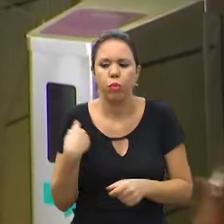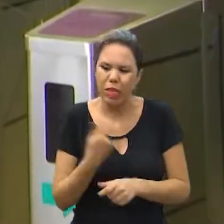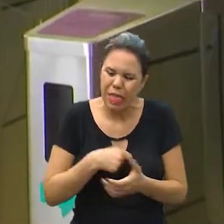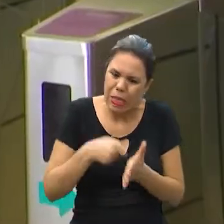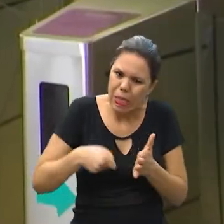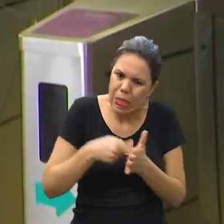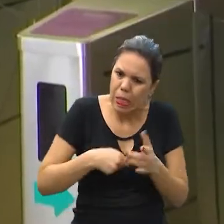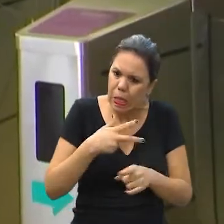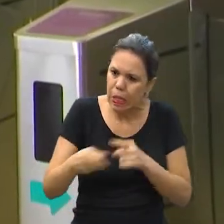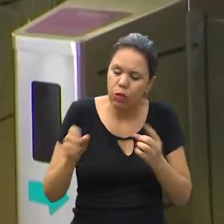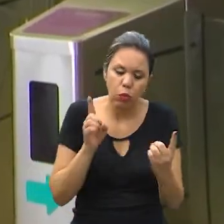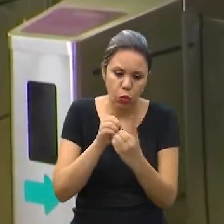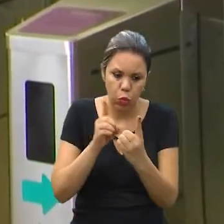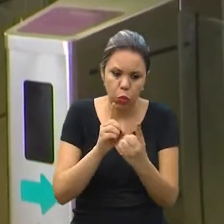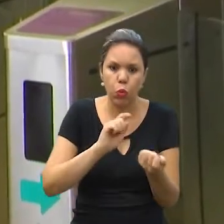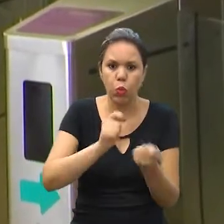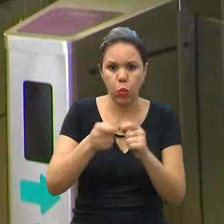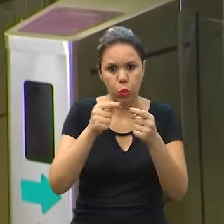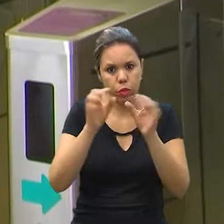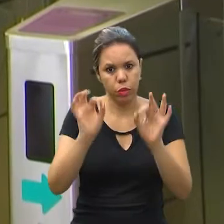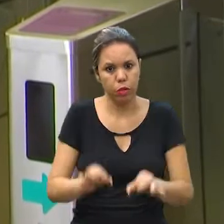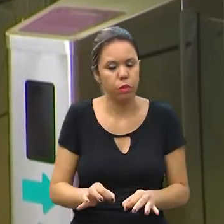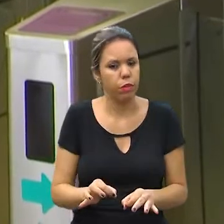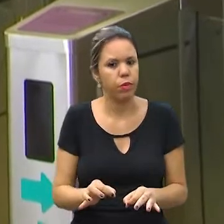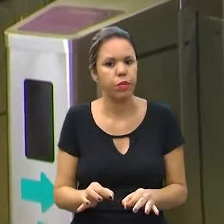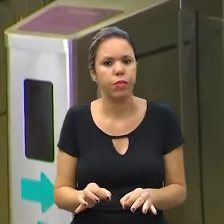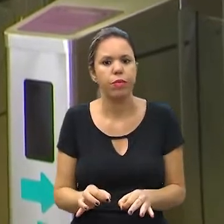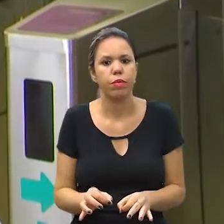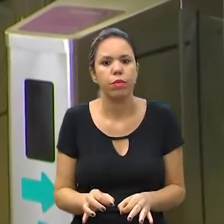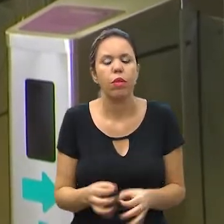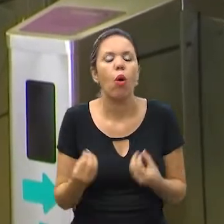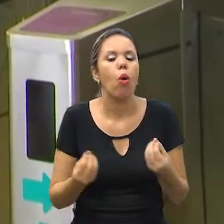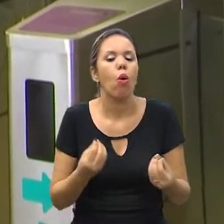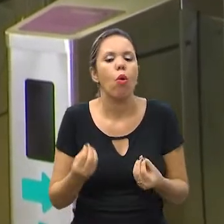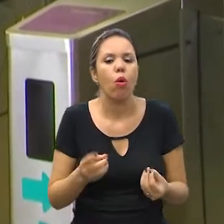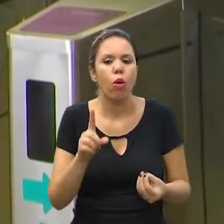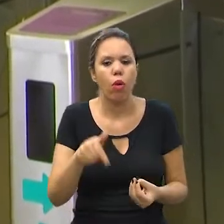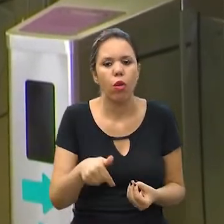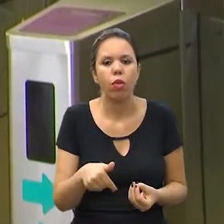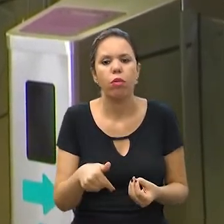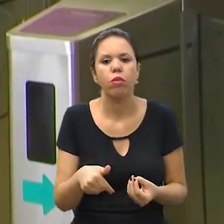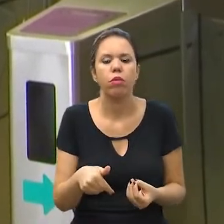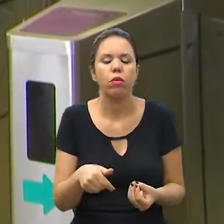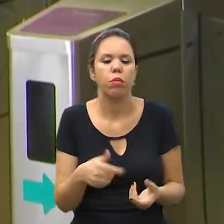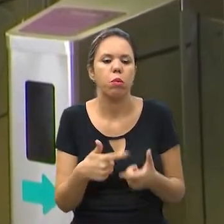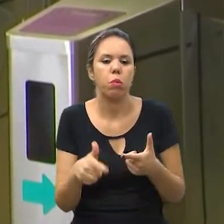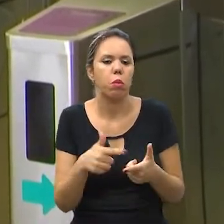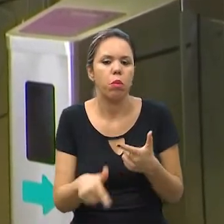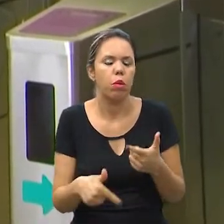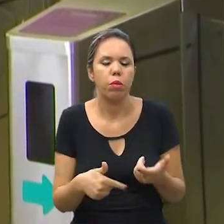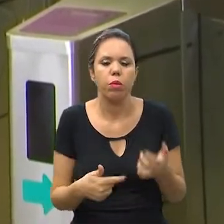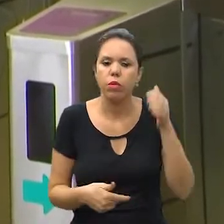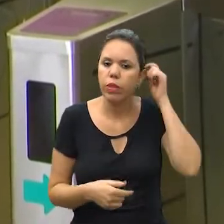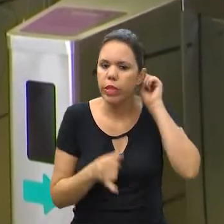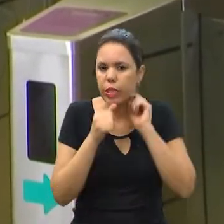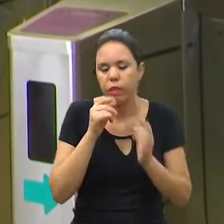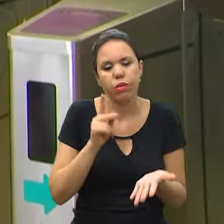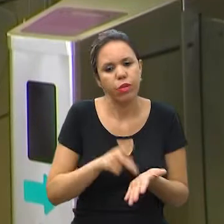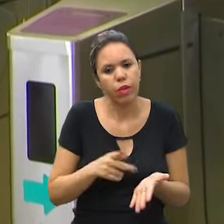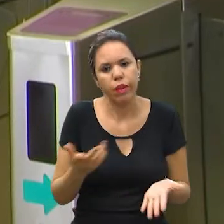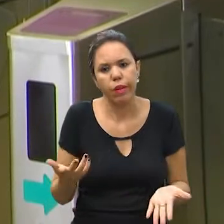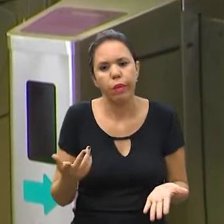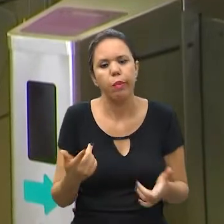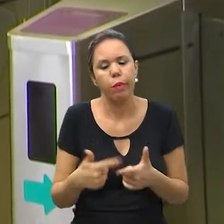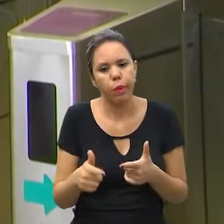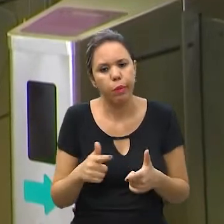cada vez mais, para poder prestar uma assistência adequada, não contávamos com esse tipo de penalização, que a gente acredita que seja